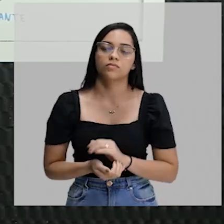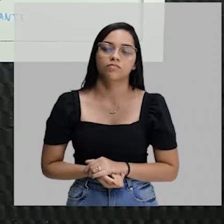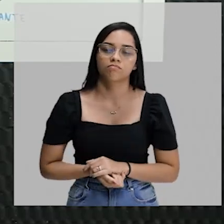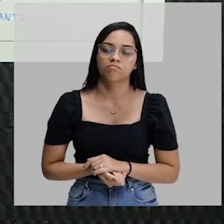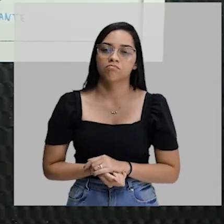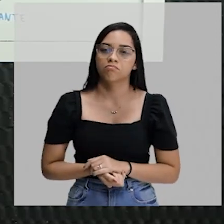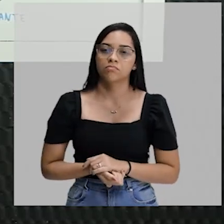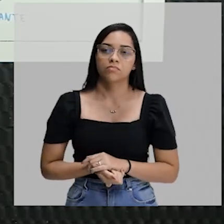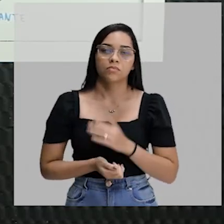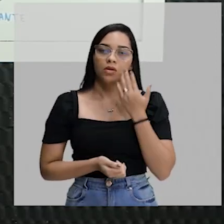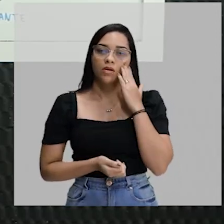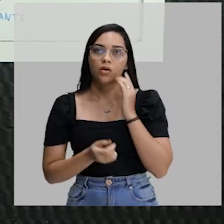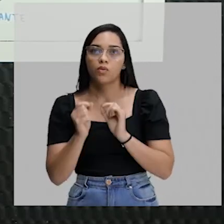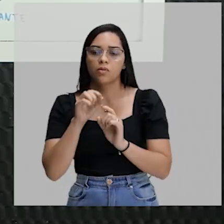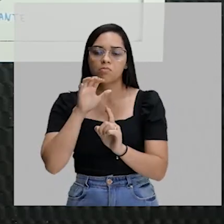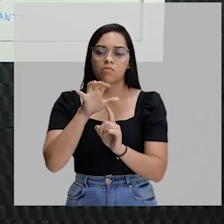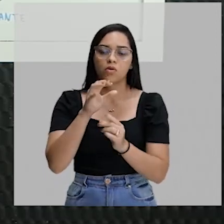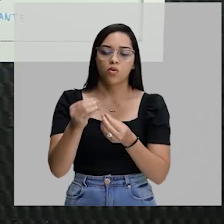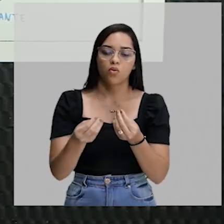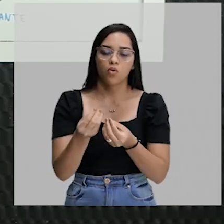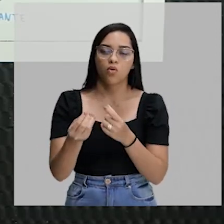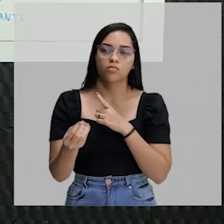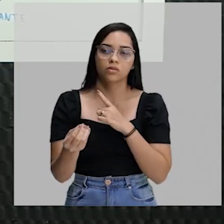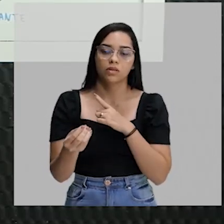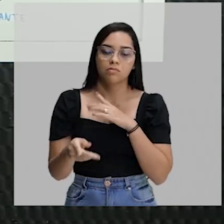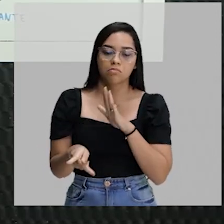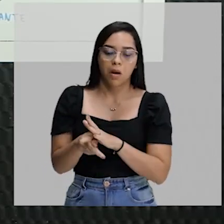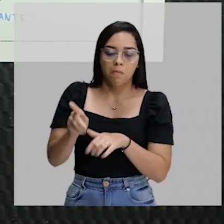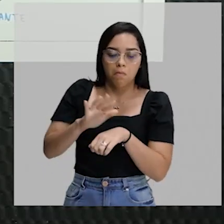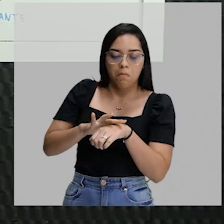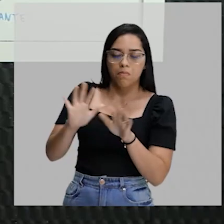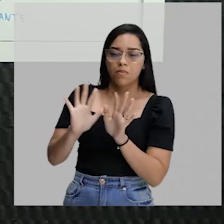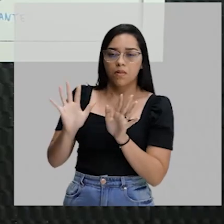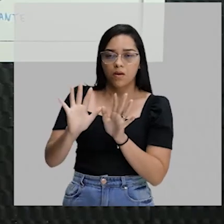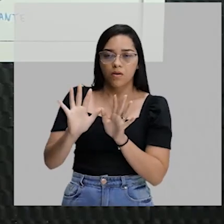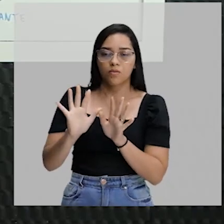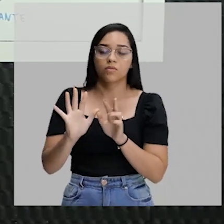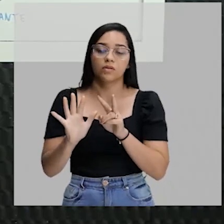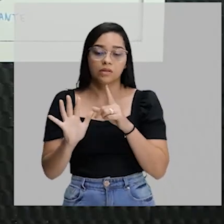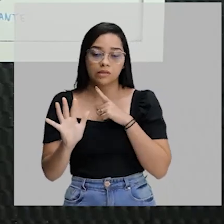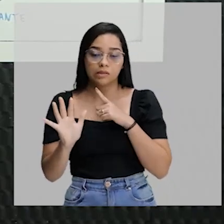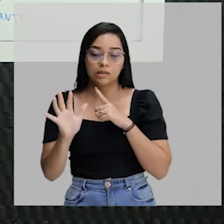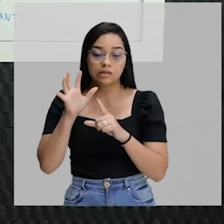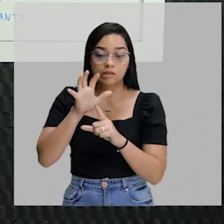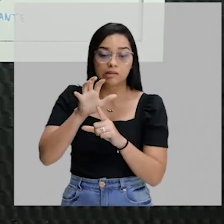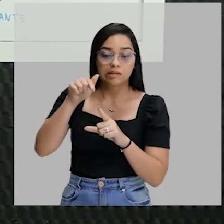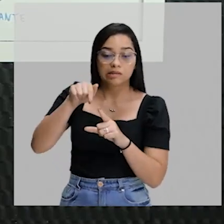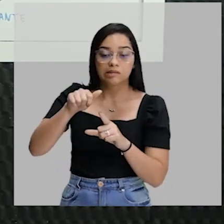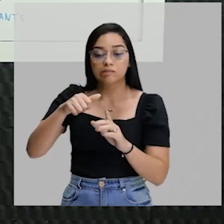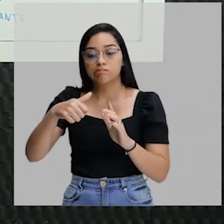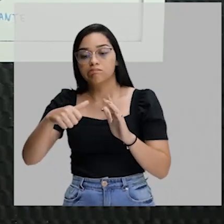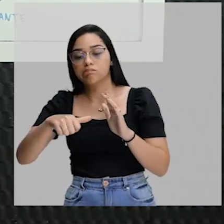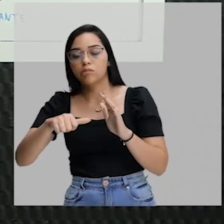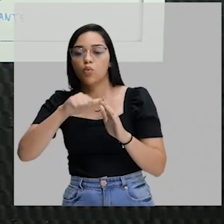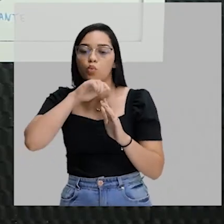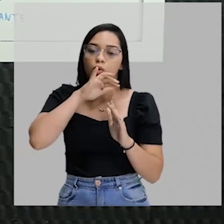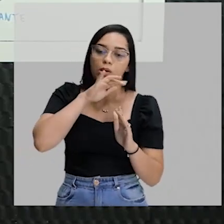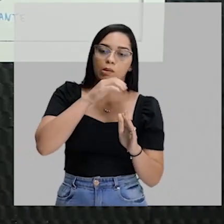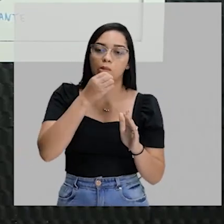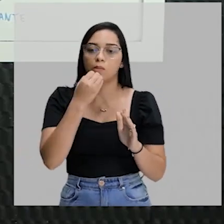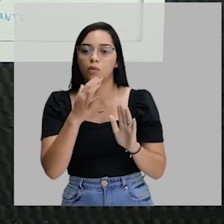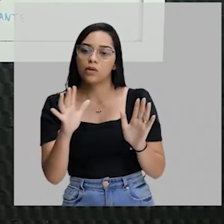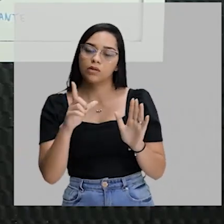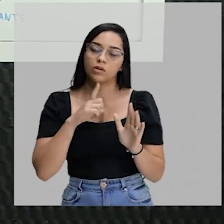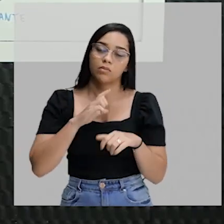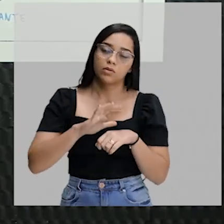Não entenda aqui afetado com o fato de o indivíduo ser doente. Nem sempre o indivíduo afetado vai ser um indivíduo que tem alguma